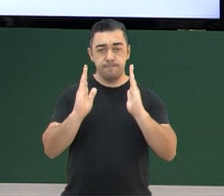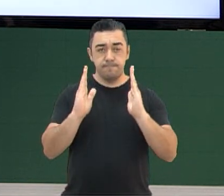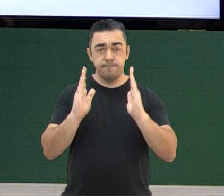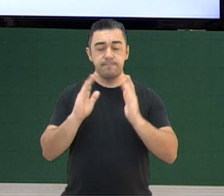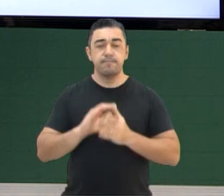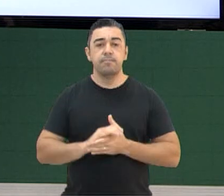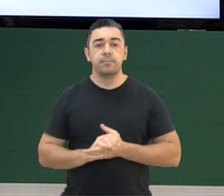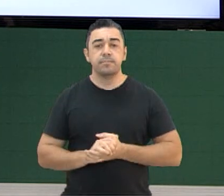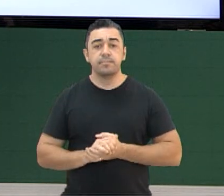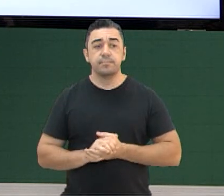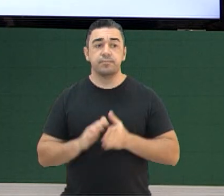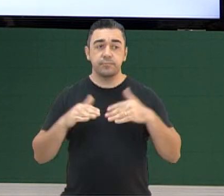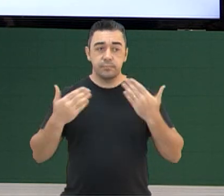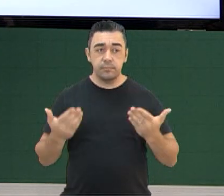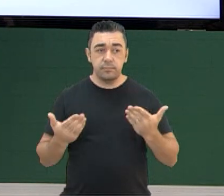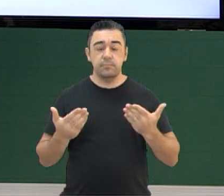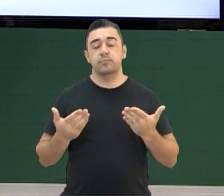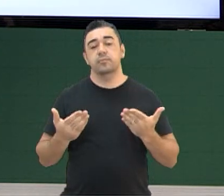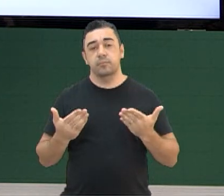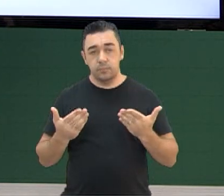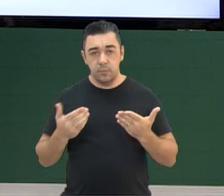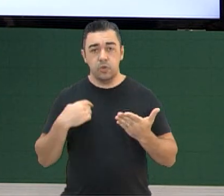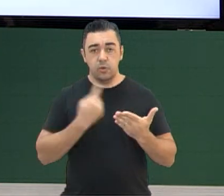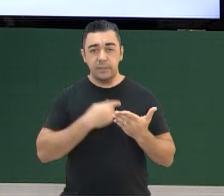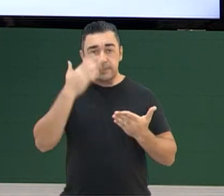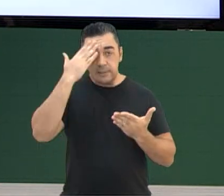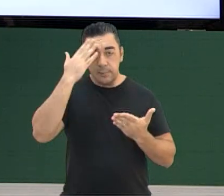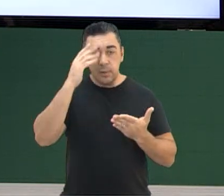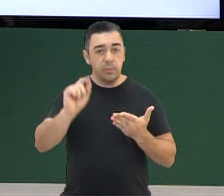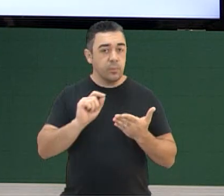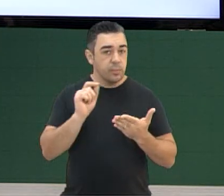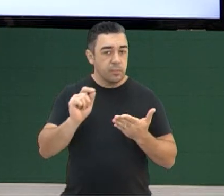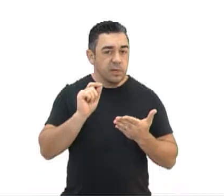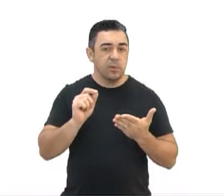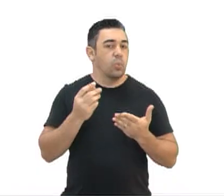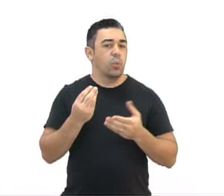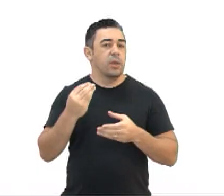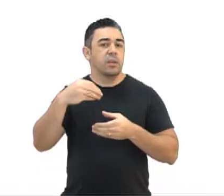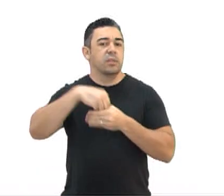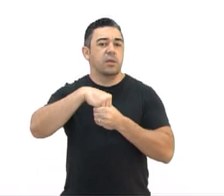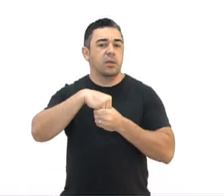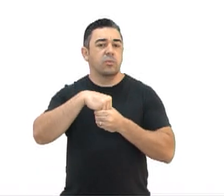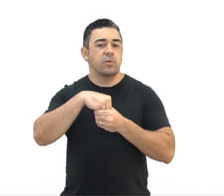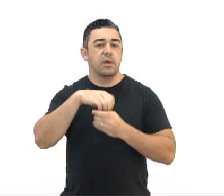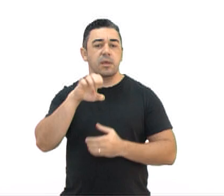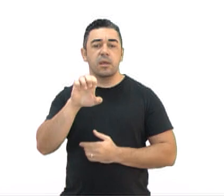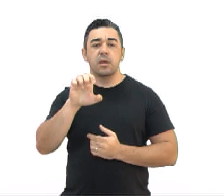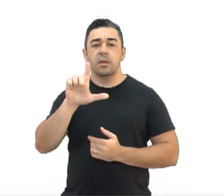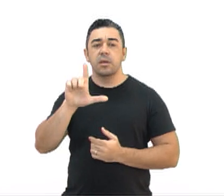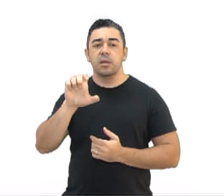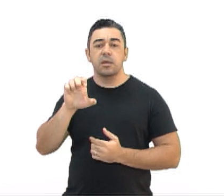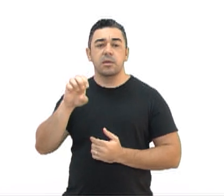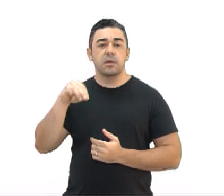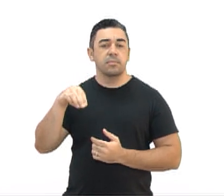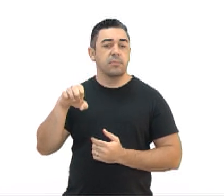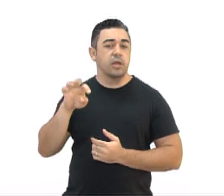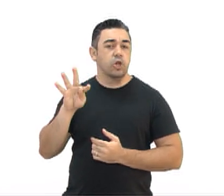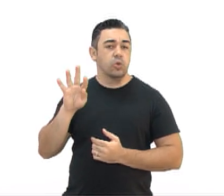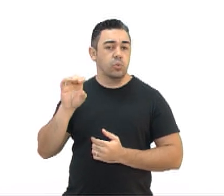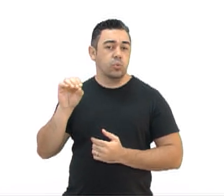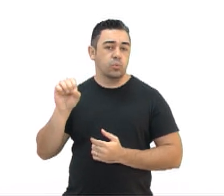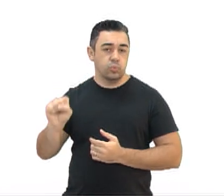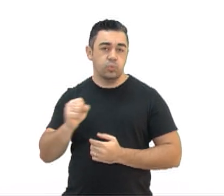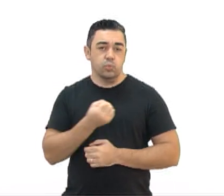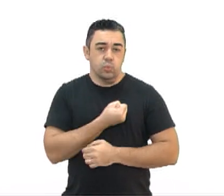Então, nada mais do que saber os elementos dessa matriz. Como que eu sei os elementos da